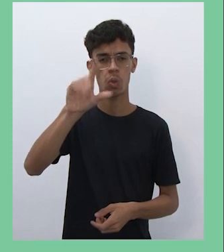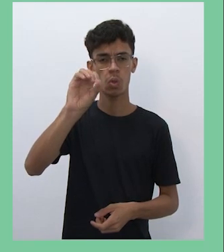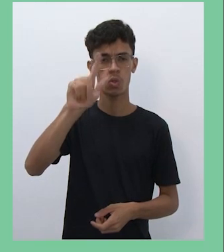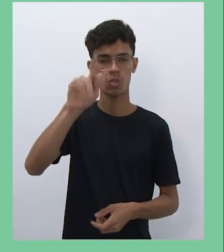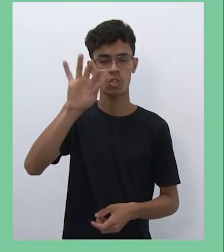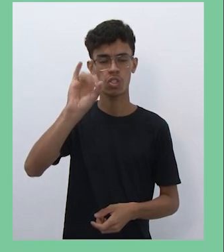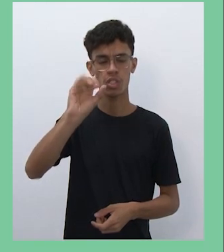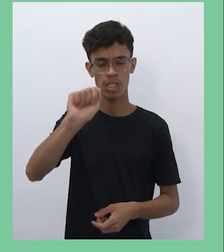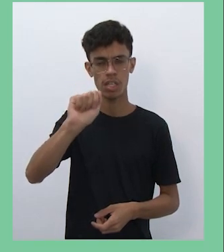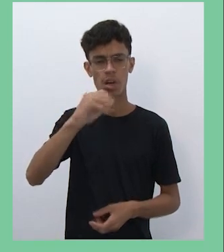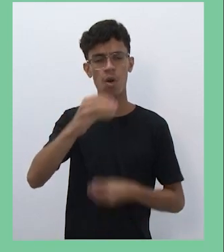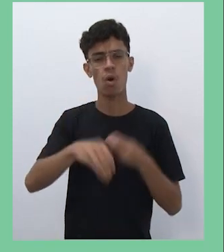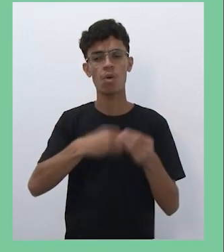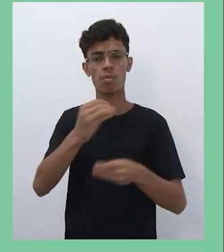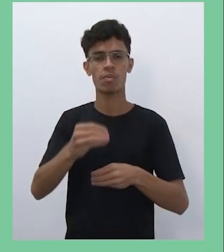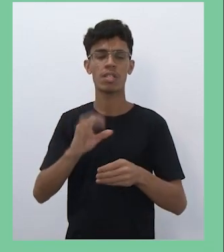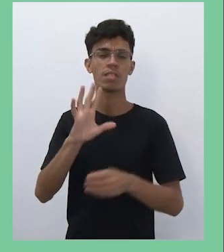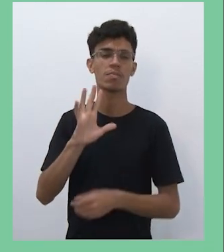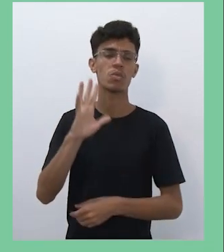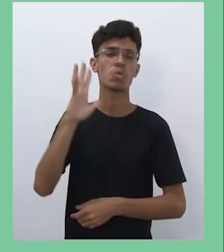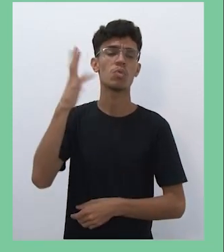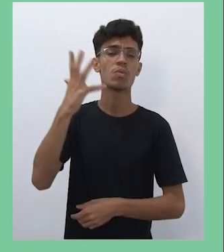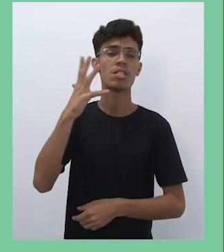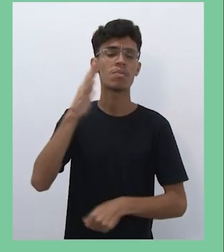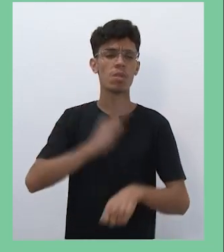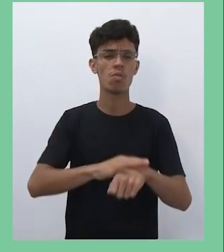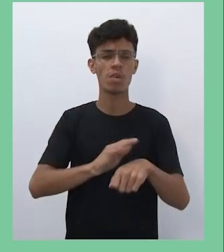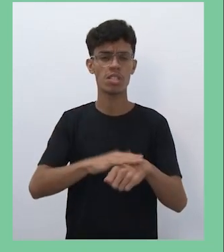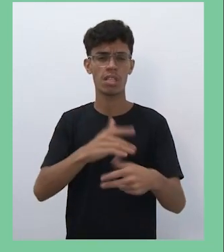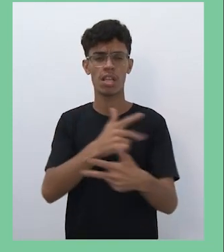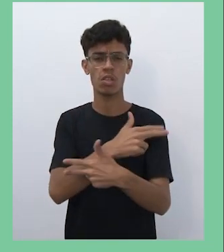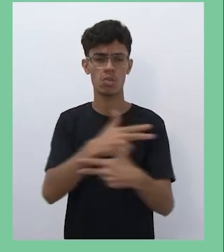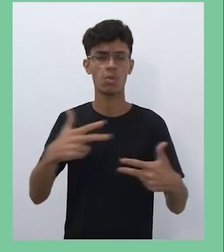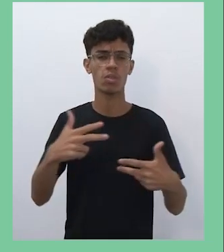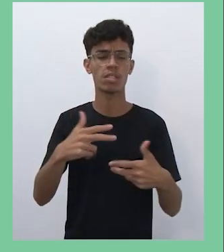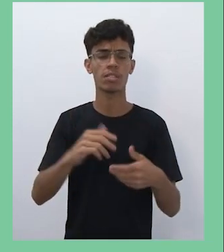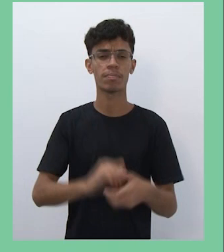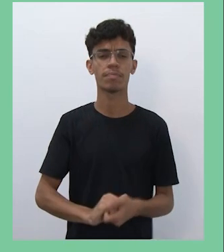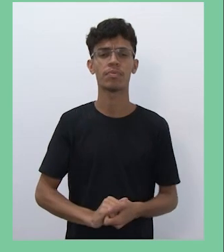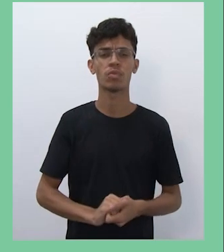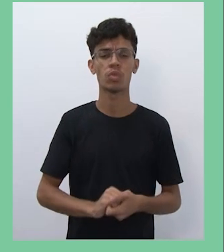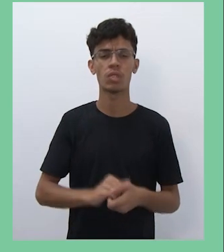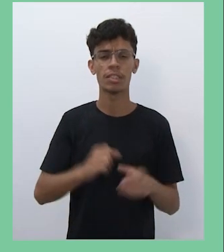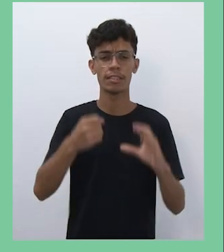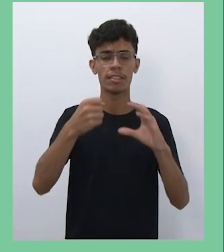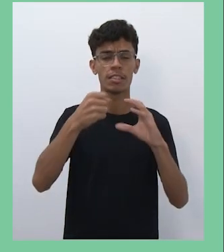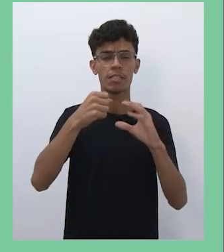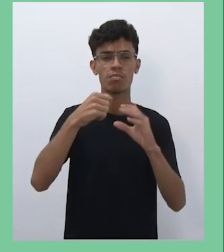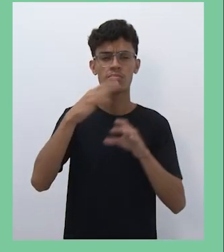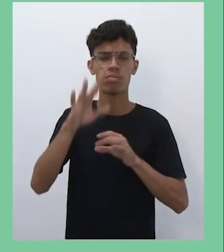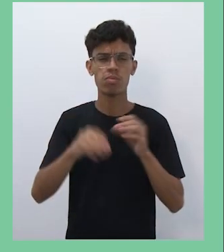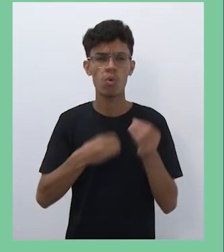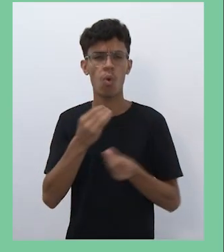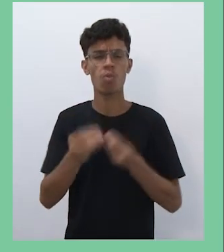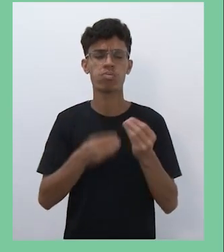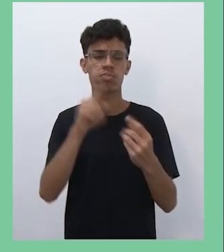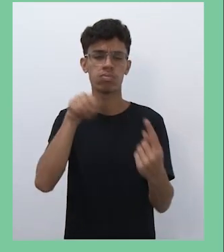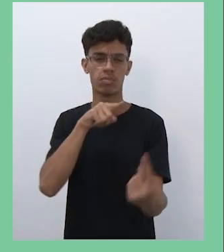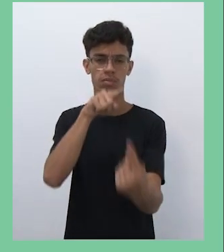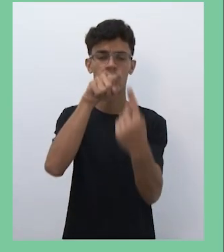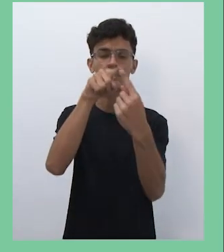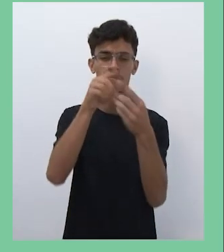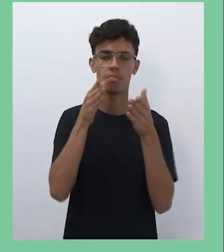para desenvolver as ações. Na metodologia, devemos também definir as estratégias para se atingir os